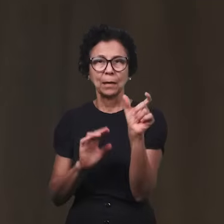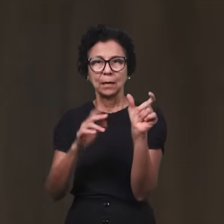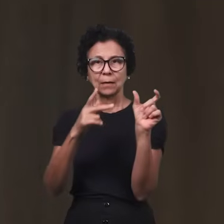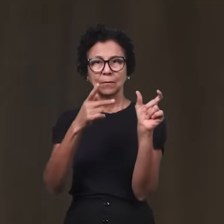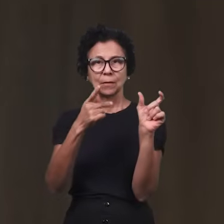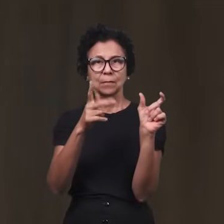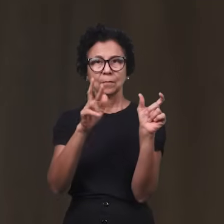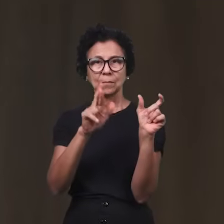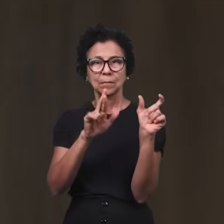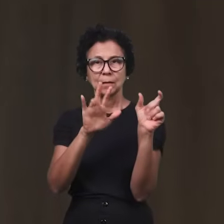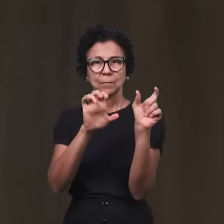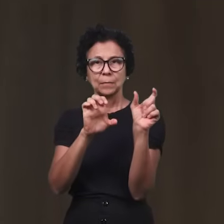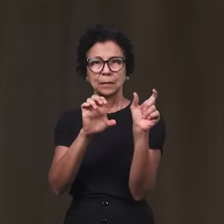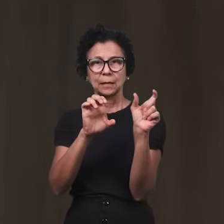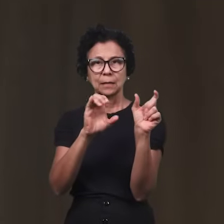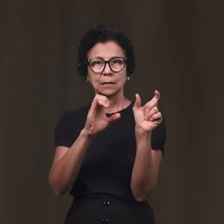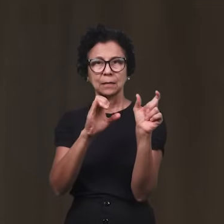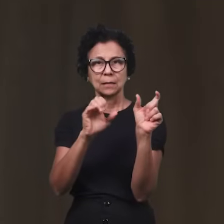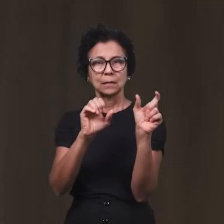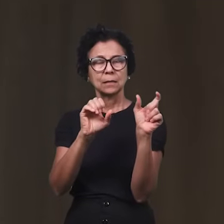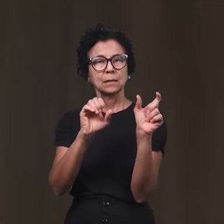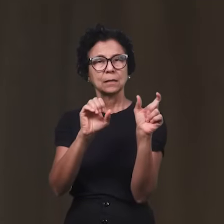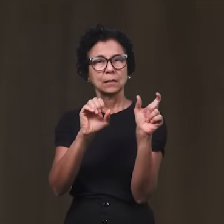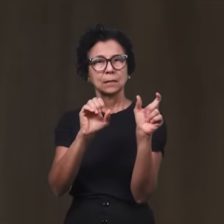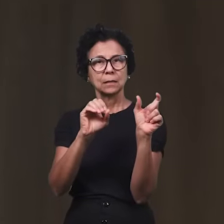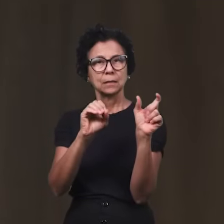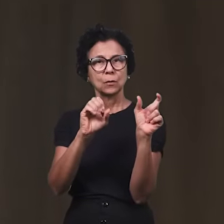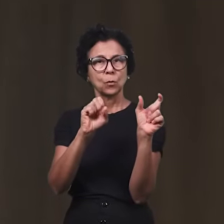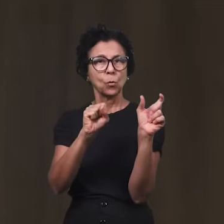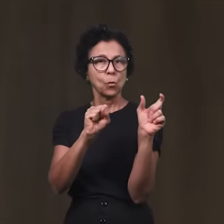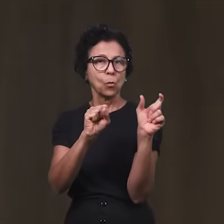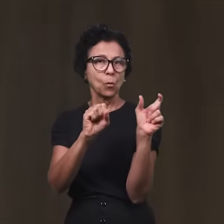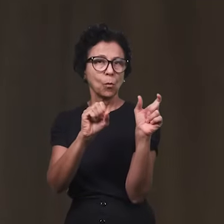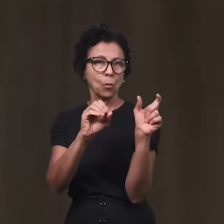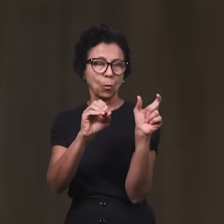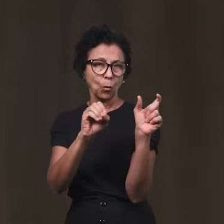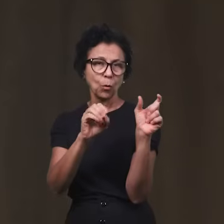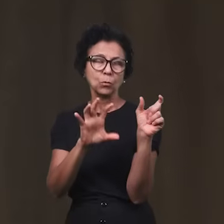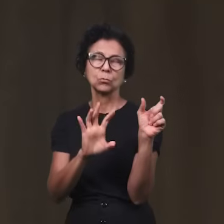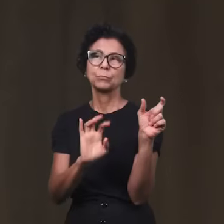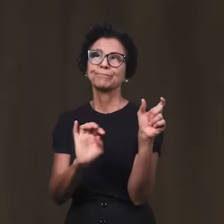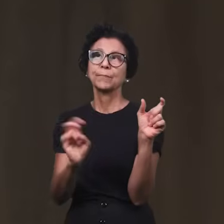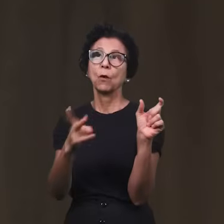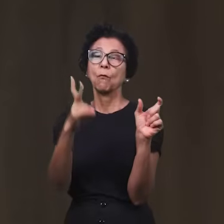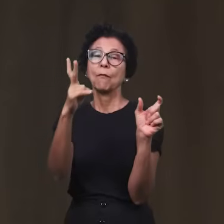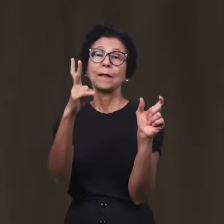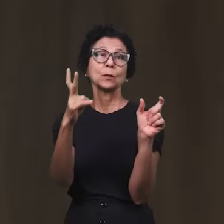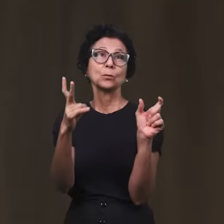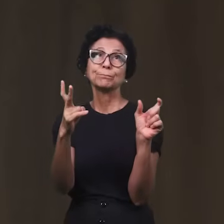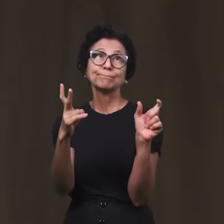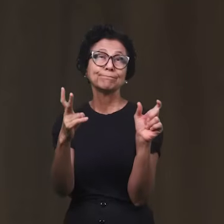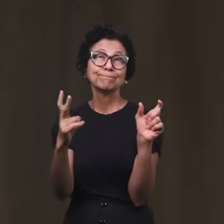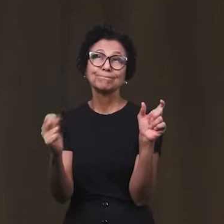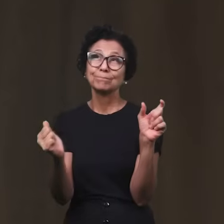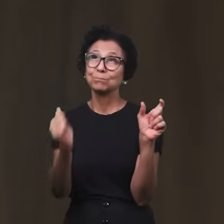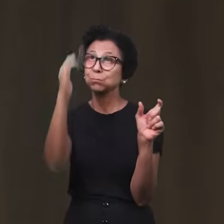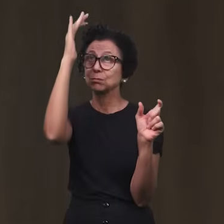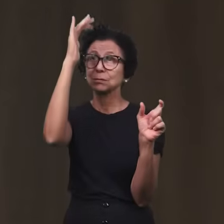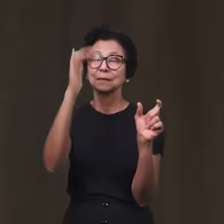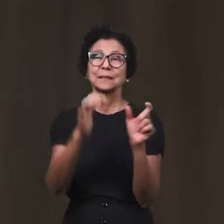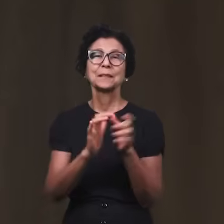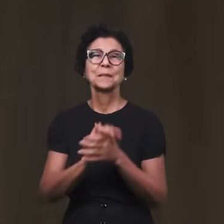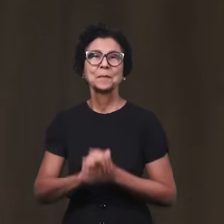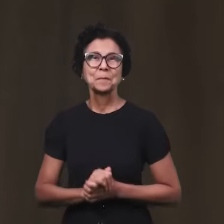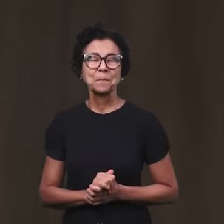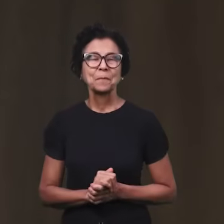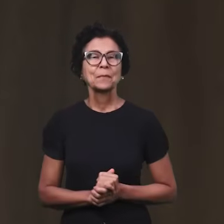no original, no grego, ela tem um significado de valor inestimável. E dentro do livro de 1 Pedro,